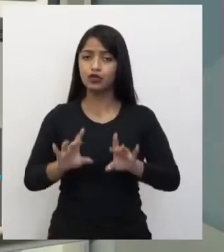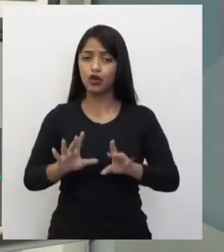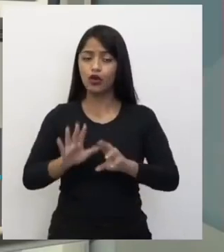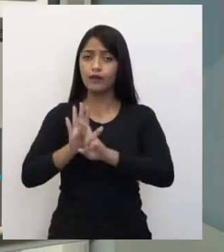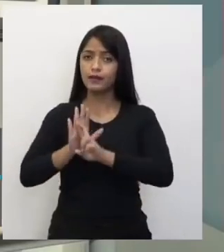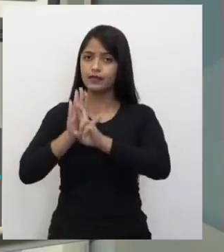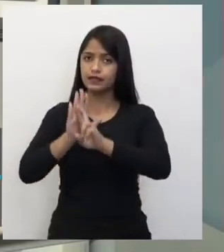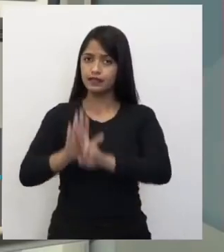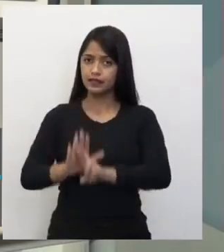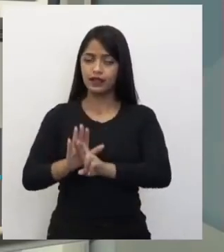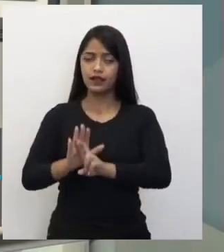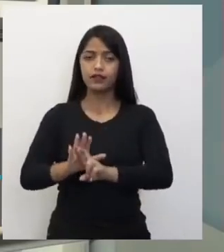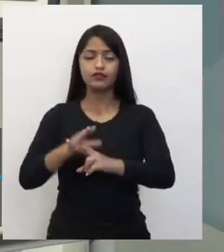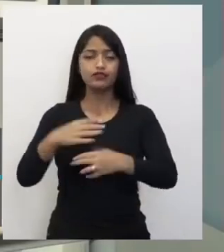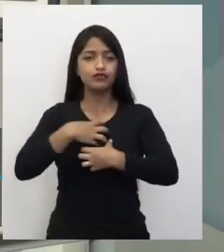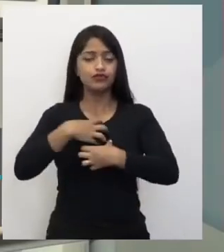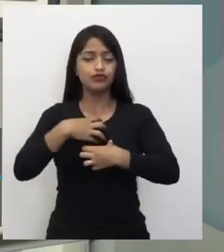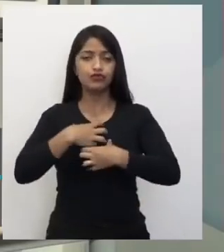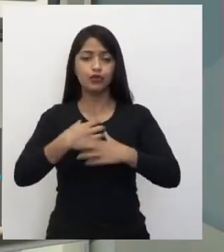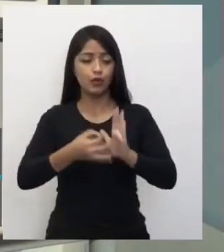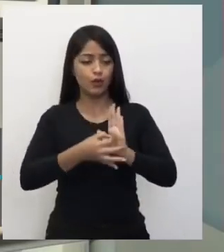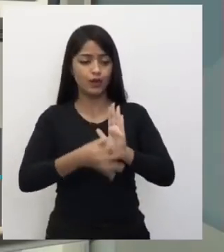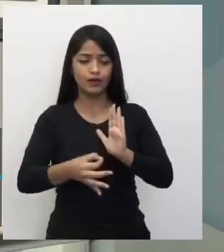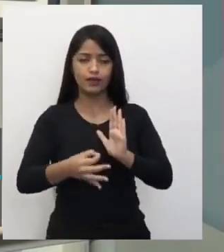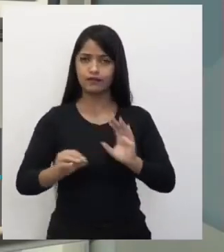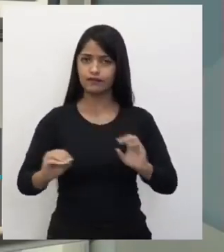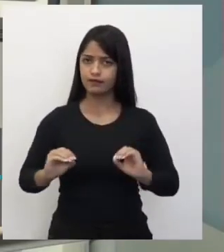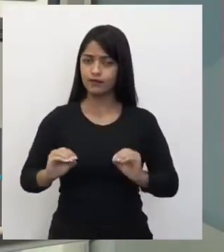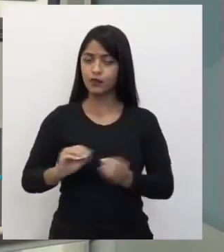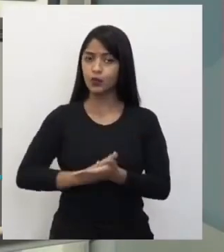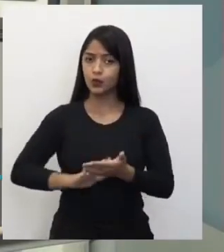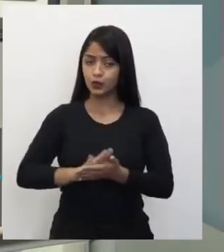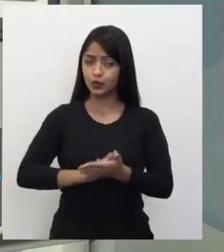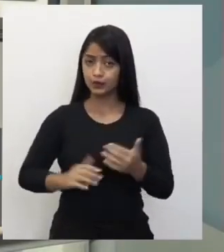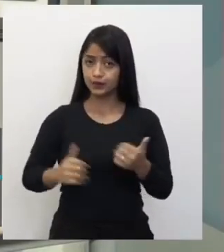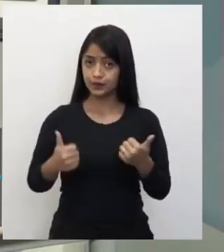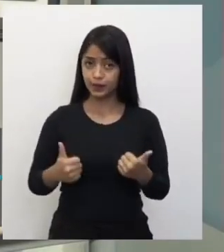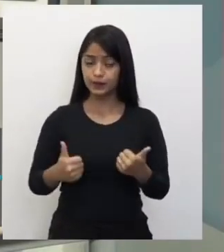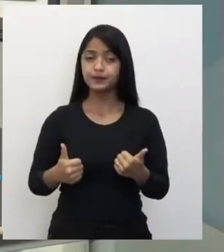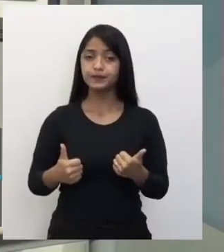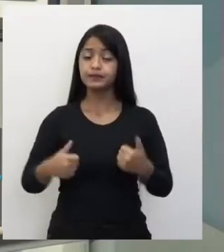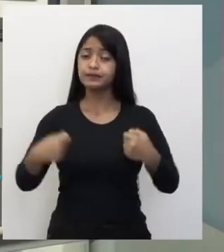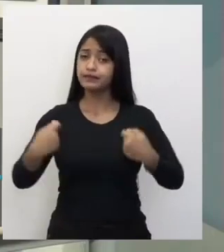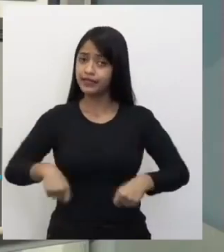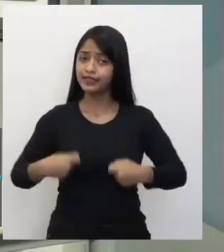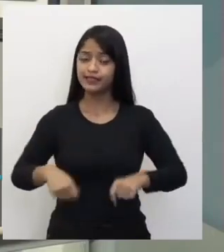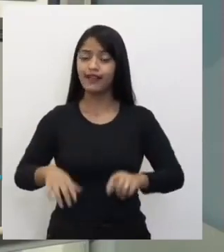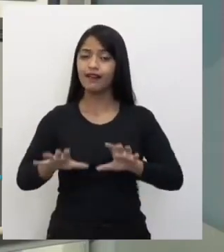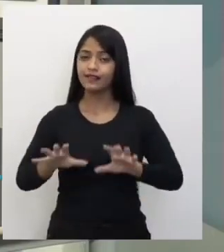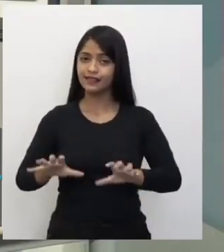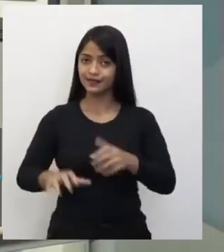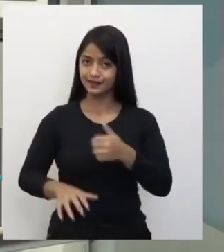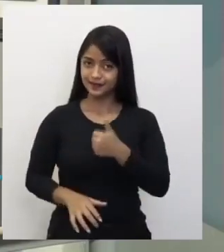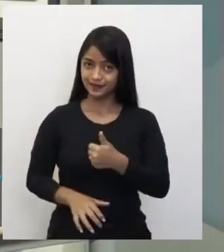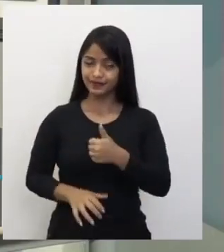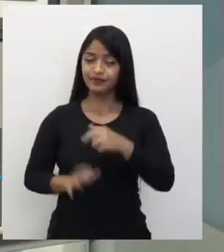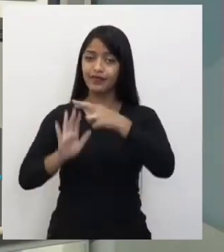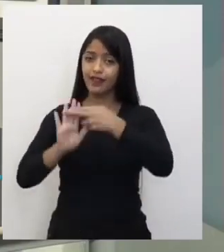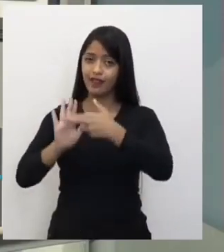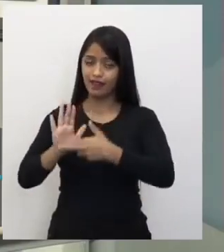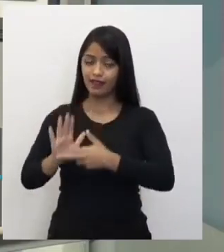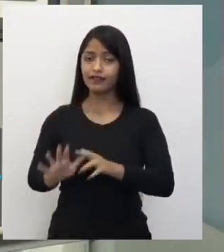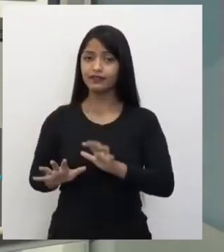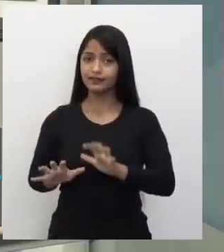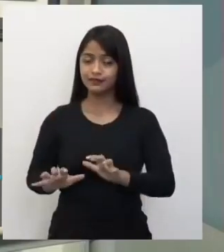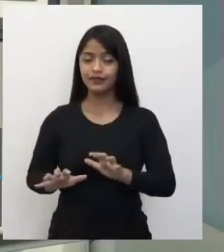de forma imparcial, sem julgamento. Pelo menos tem que ser assim, né? Via de regra, às vezes